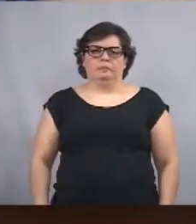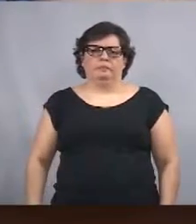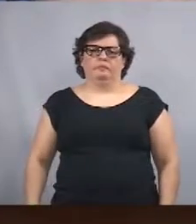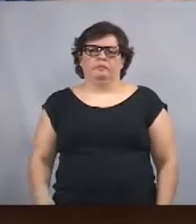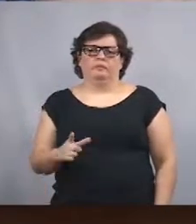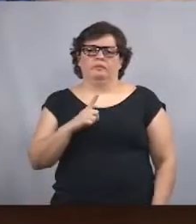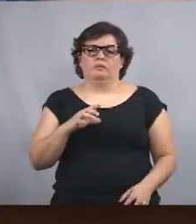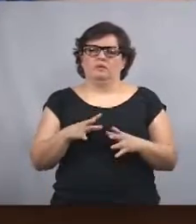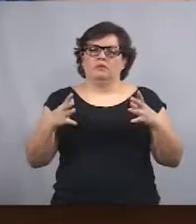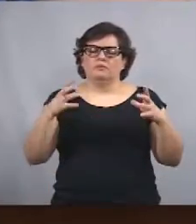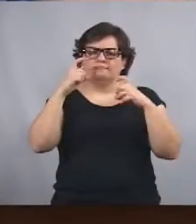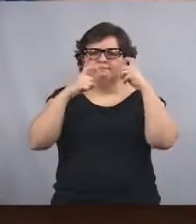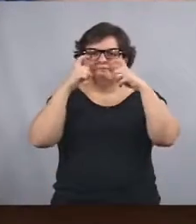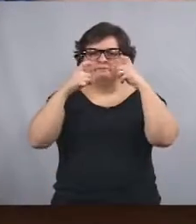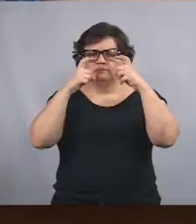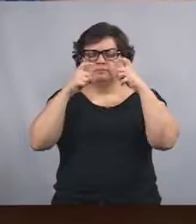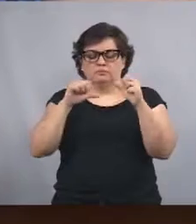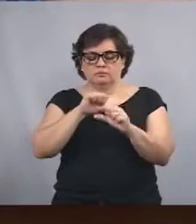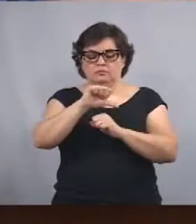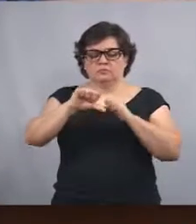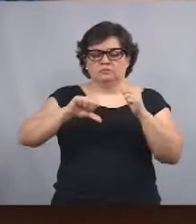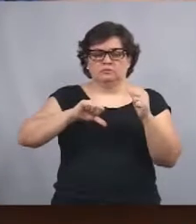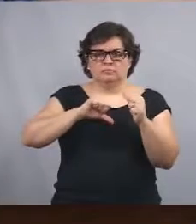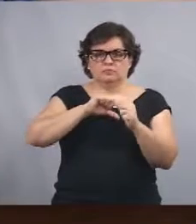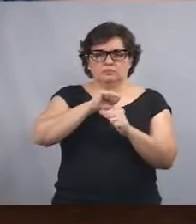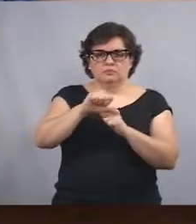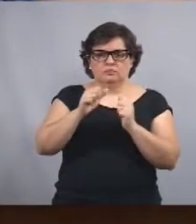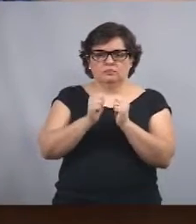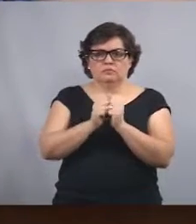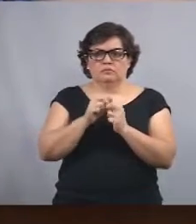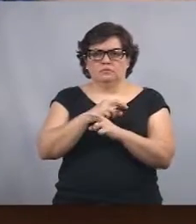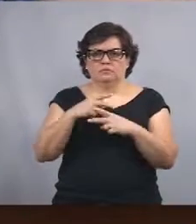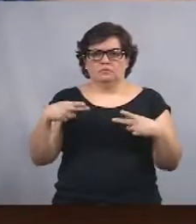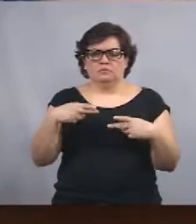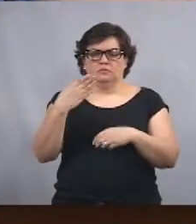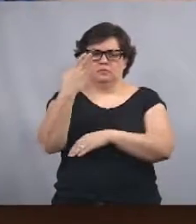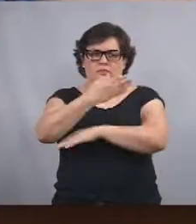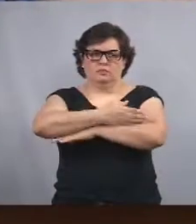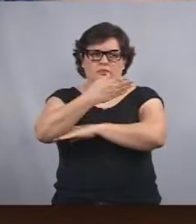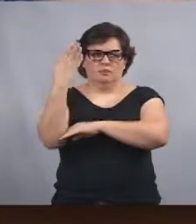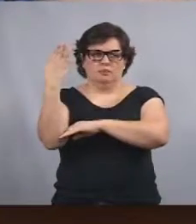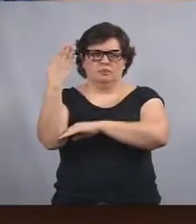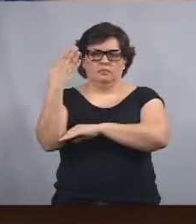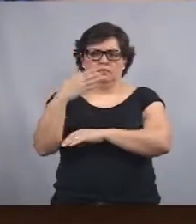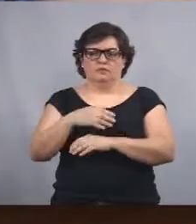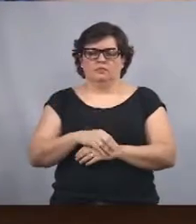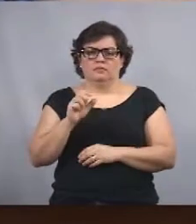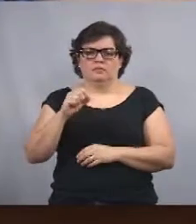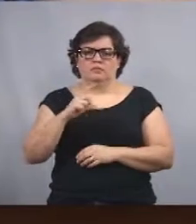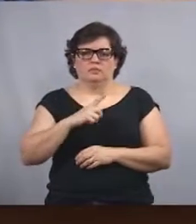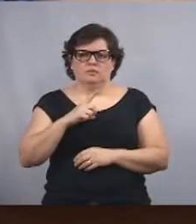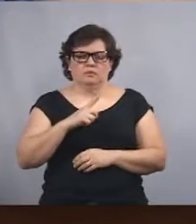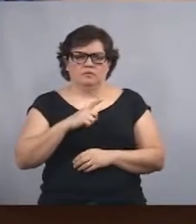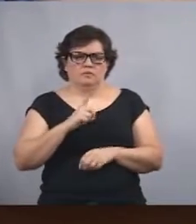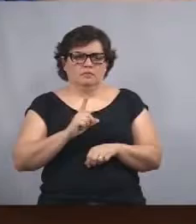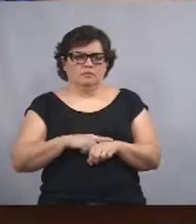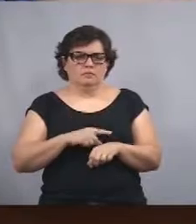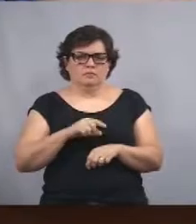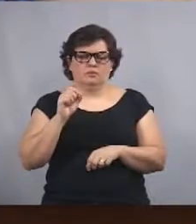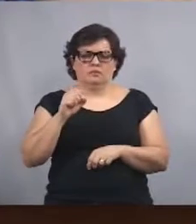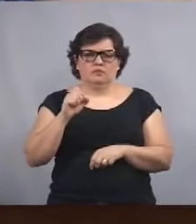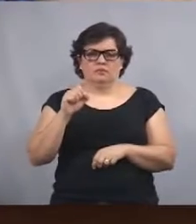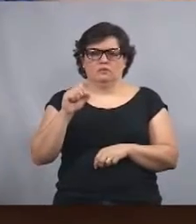houve uma grande preocupação na mudança com a questão do pedágio, que houve num determinado momento que até quem morava em